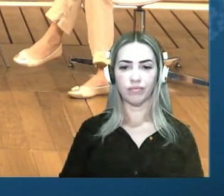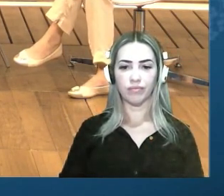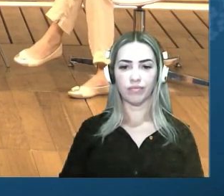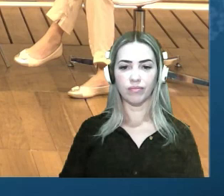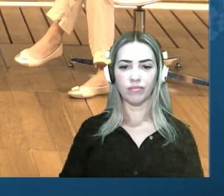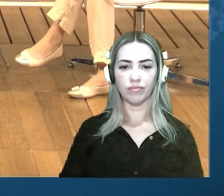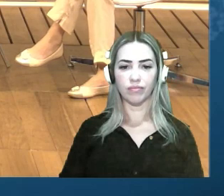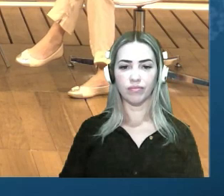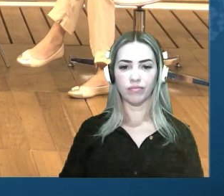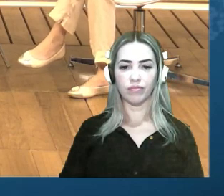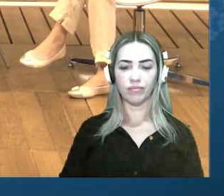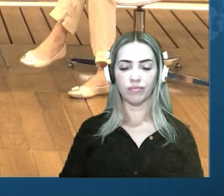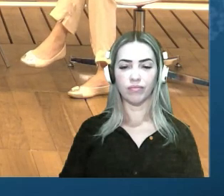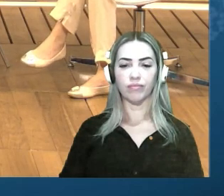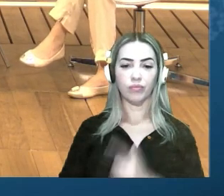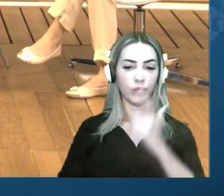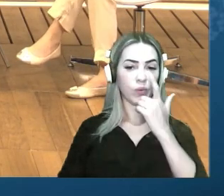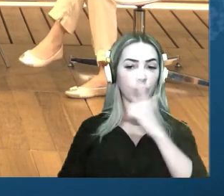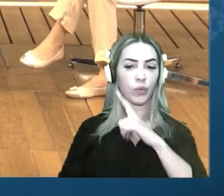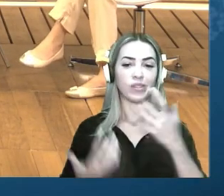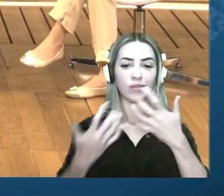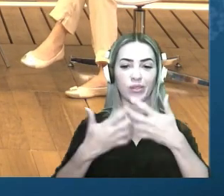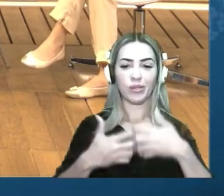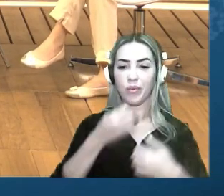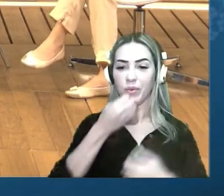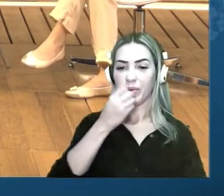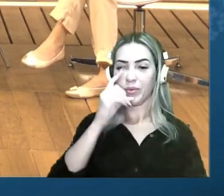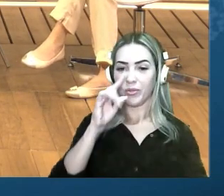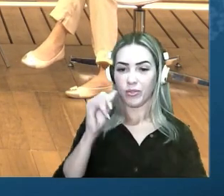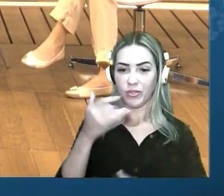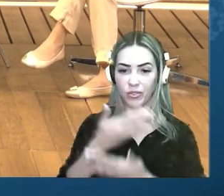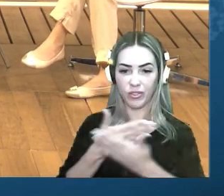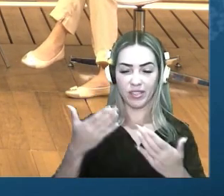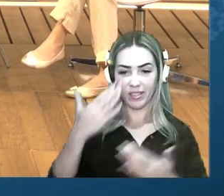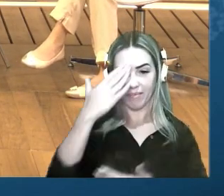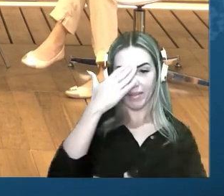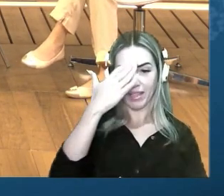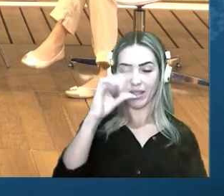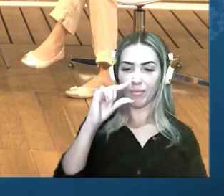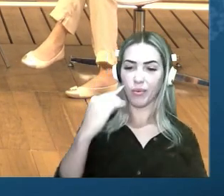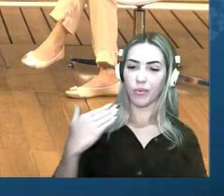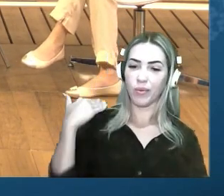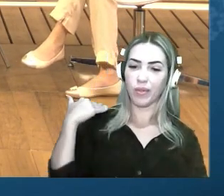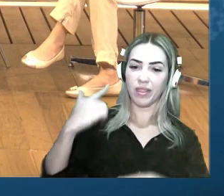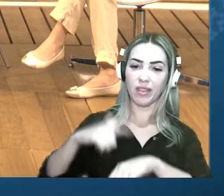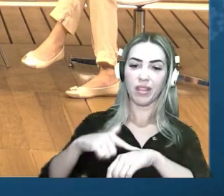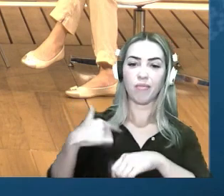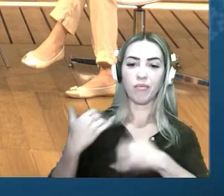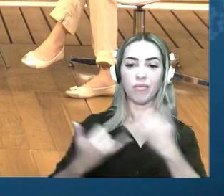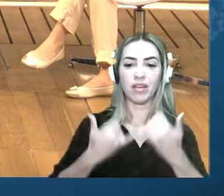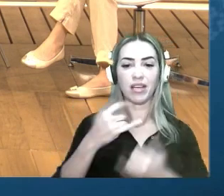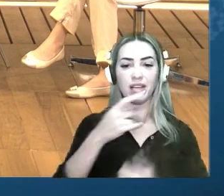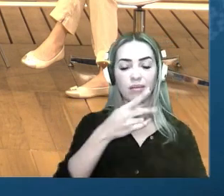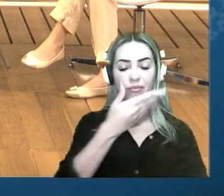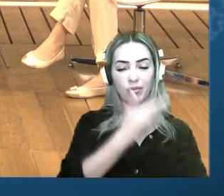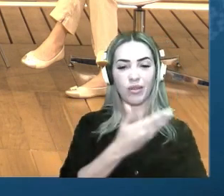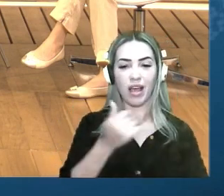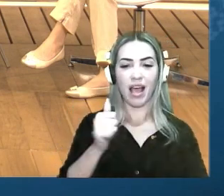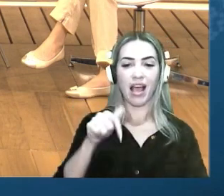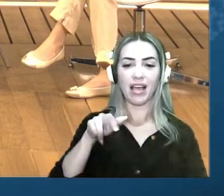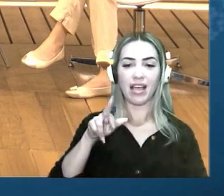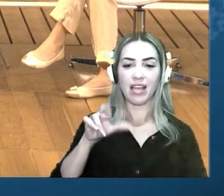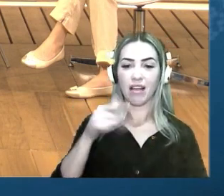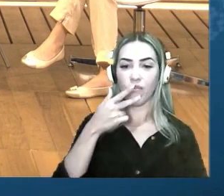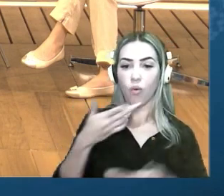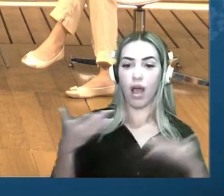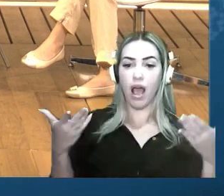Acho que sim, né? Acho que agora funcionou. Bom dia, muito obrigada. Eu há pouco brincava com a professora Kira que agora é hora de eu aprender, né? Porque